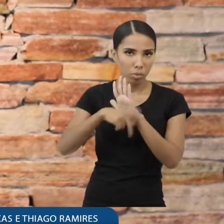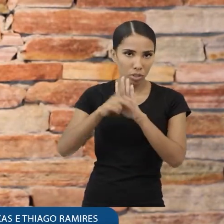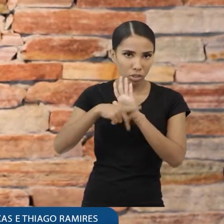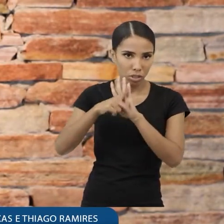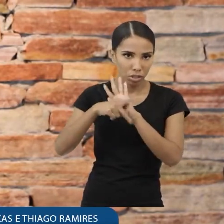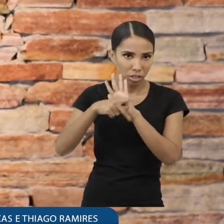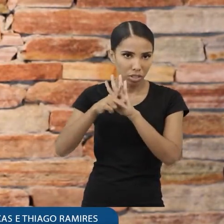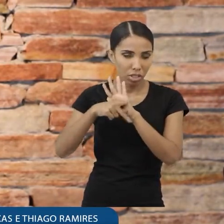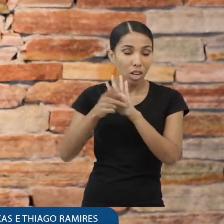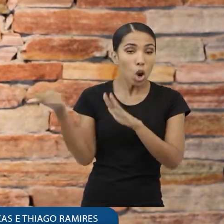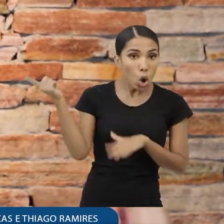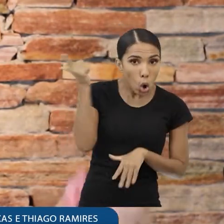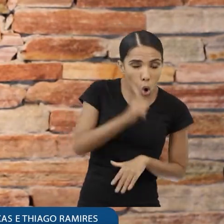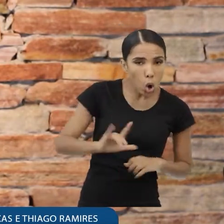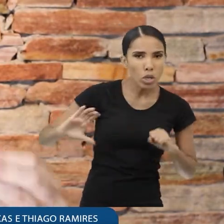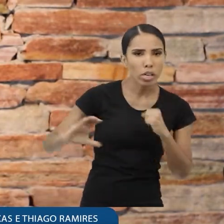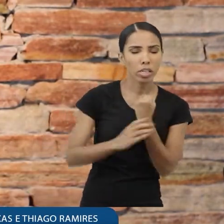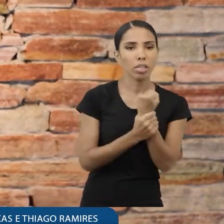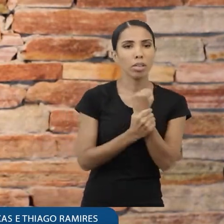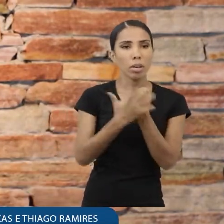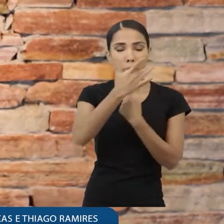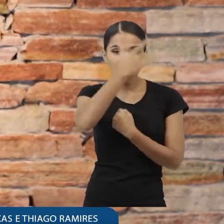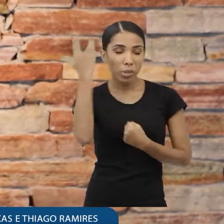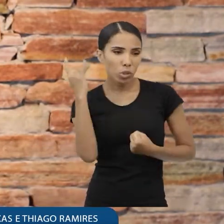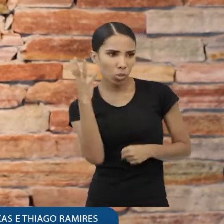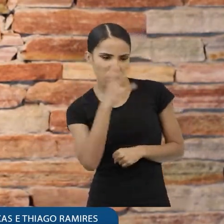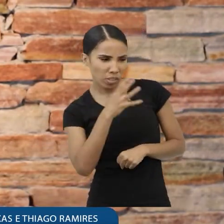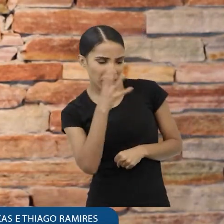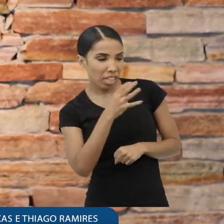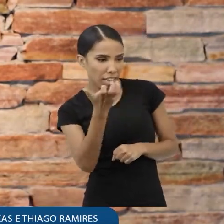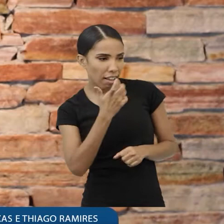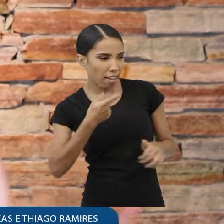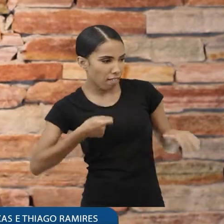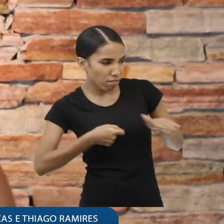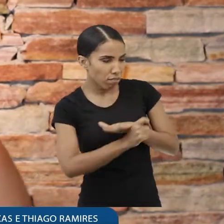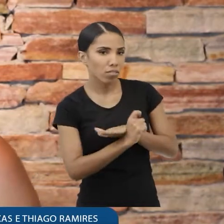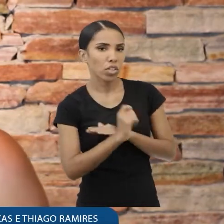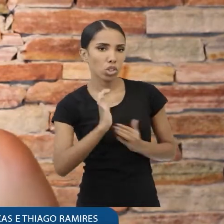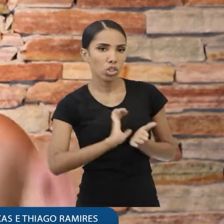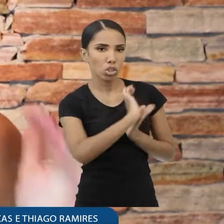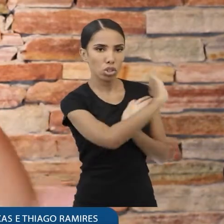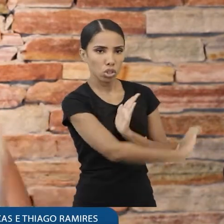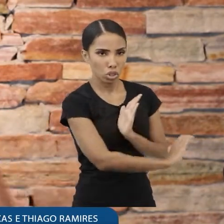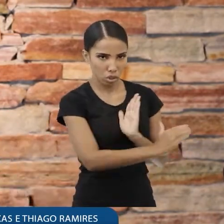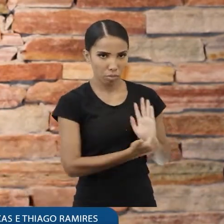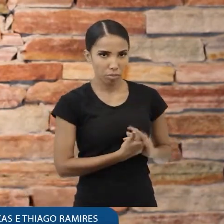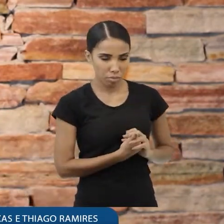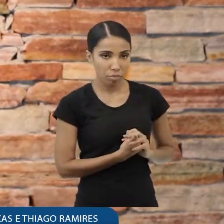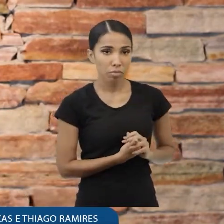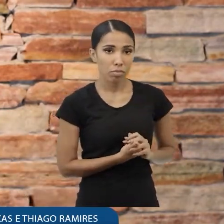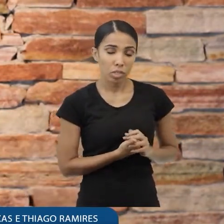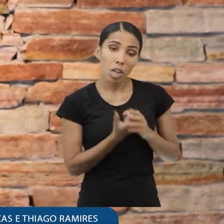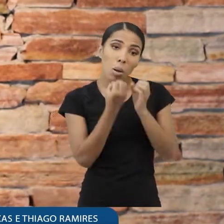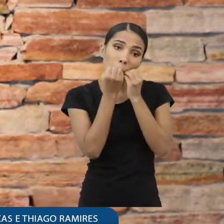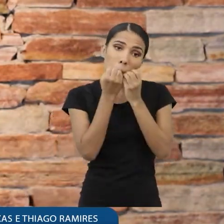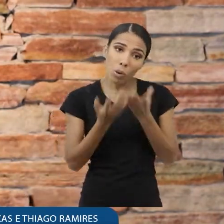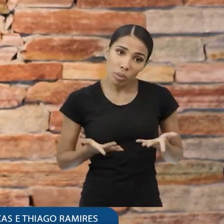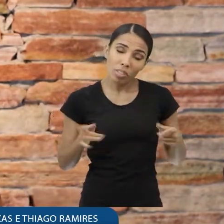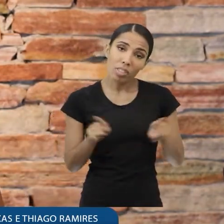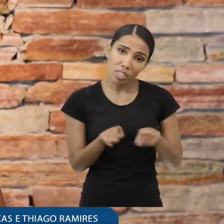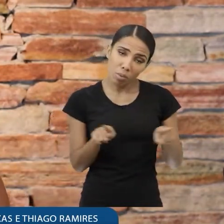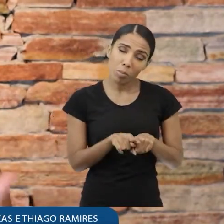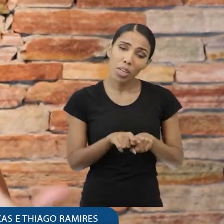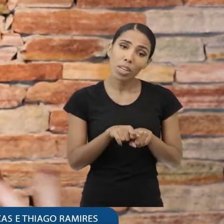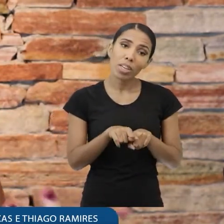apresentar aquele projeto e garantir que aquela pessoa que está te assistindo queira investir em você, investir no seu projeto cultural. Então, isso é um